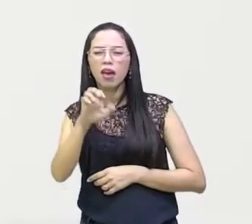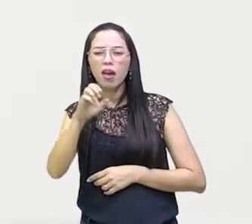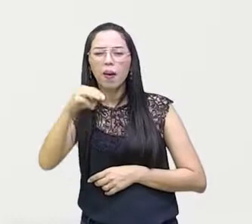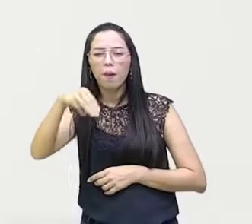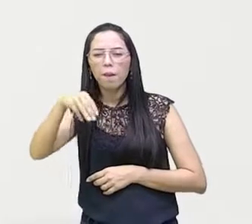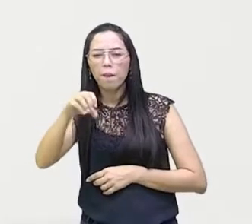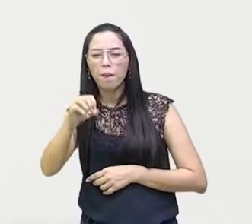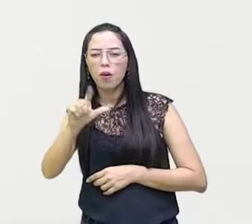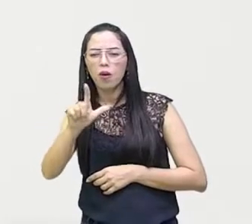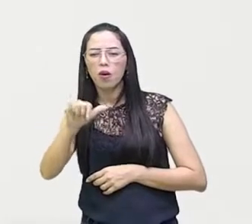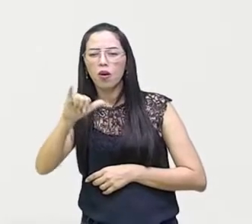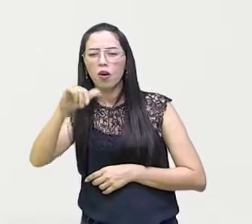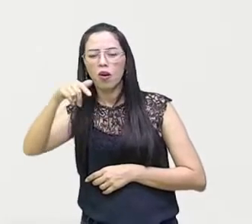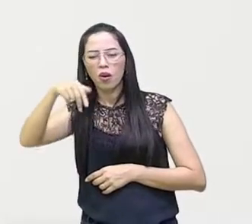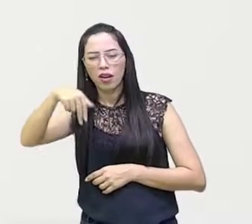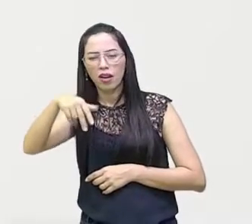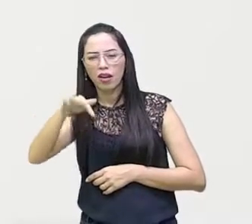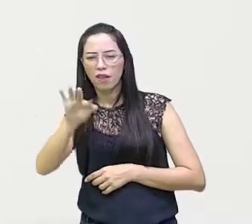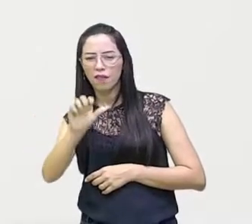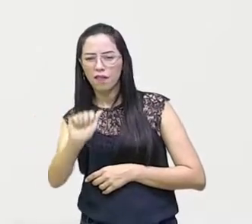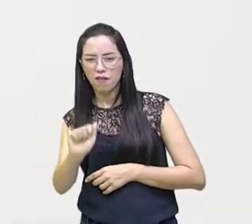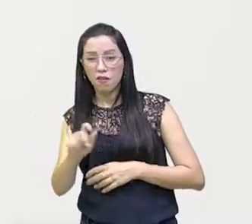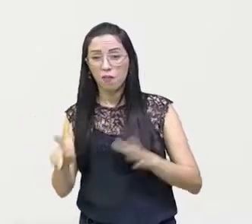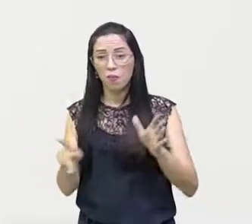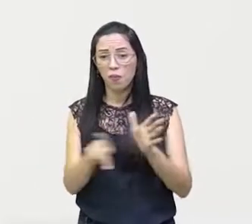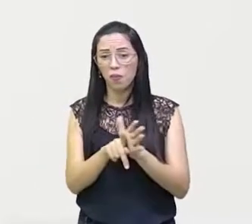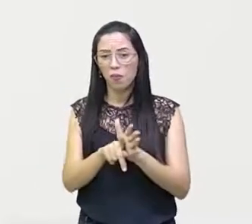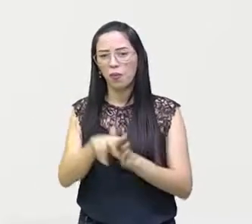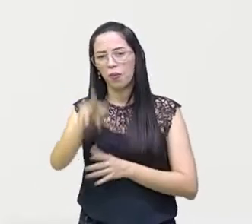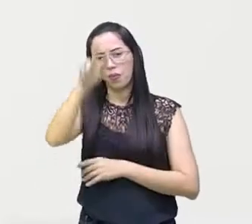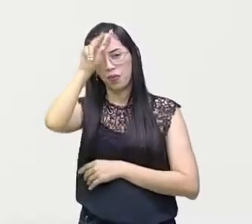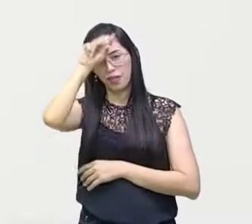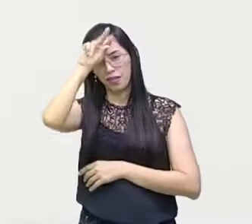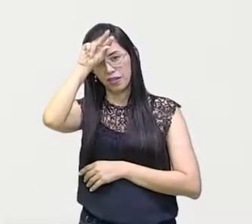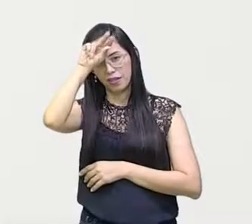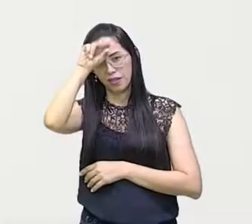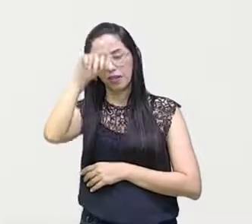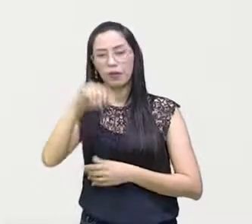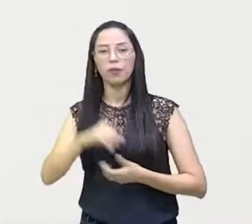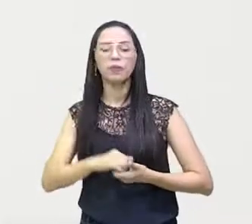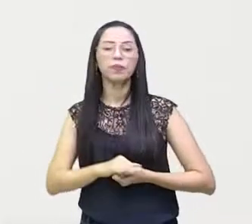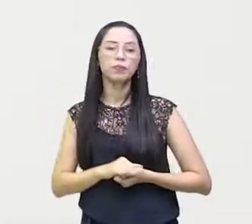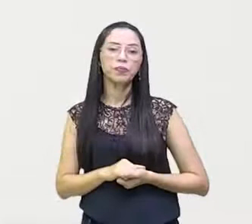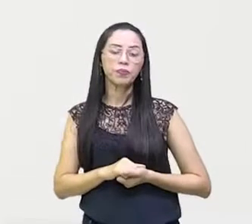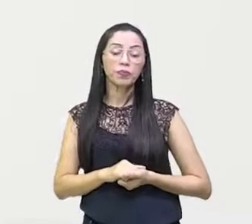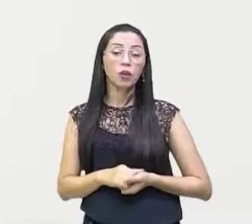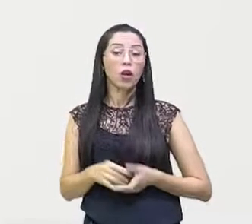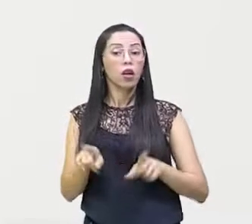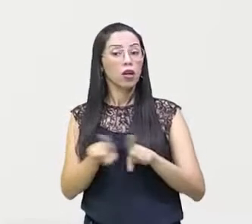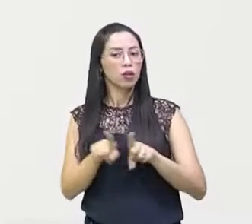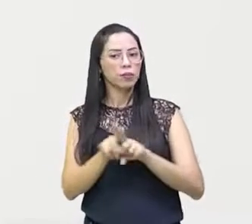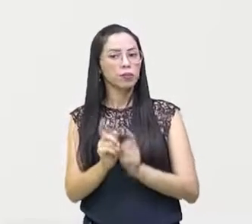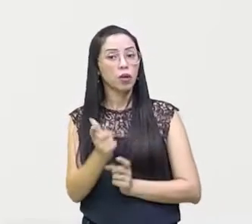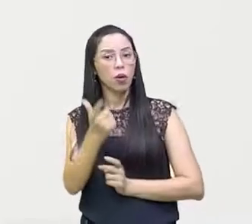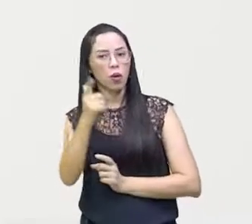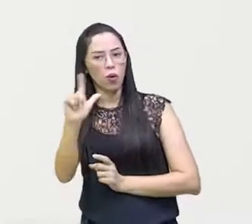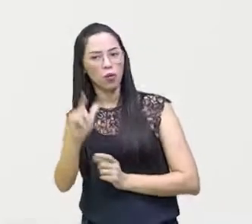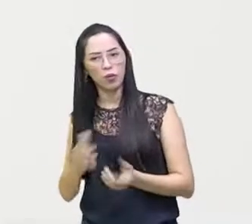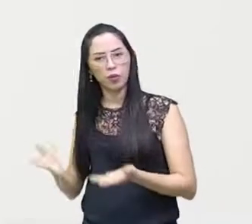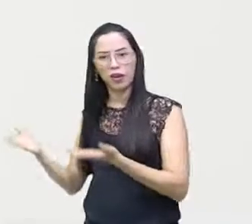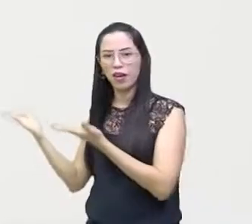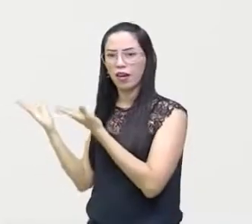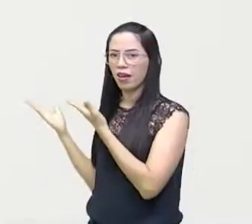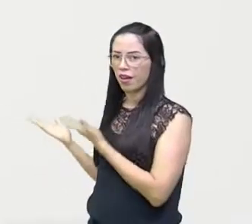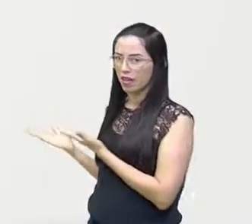existe nos insetos, na maioria dos insetos. Na circulação fechada, o sangue